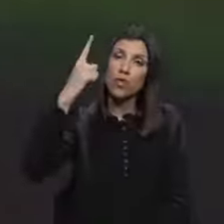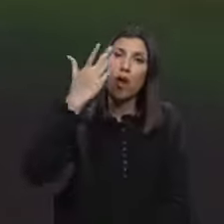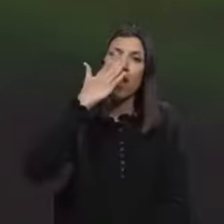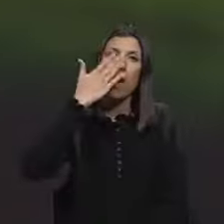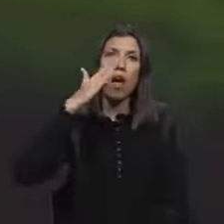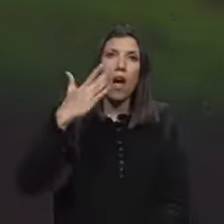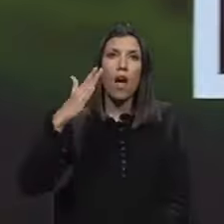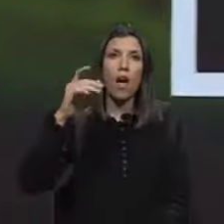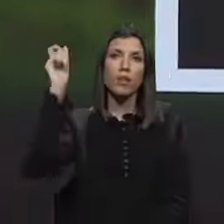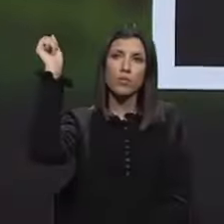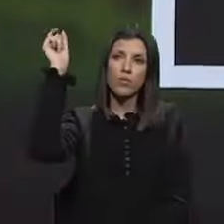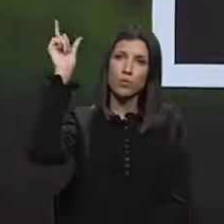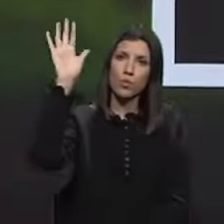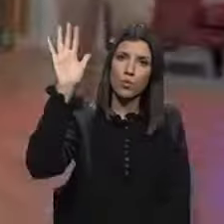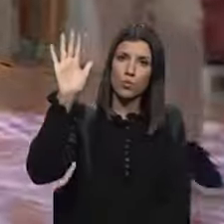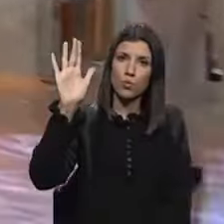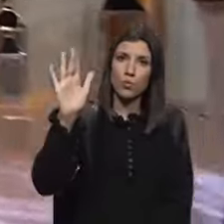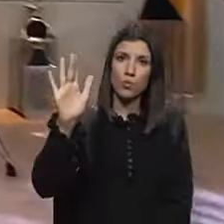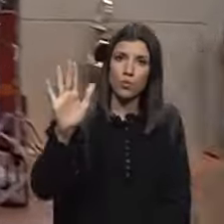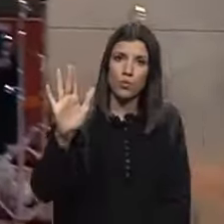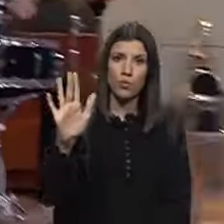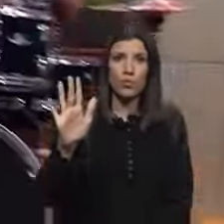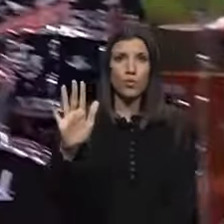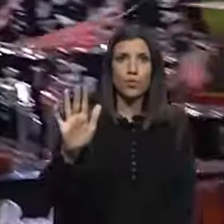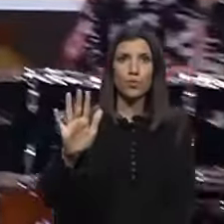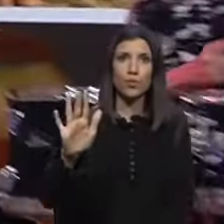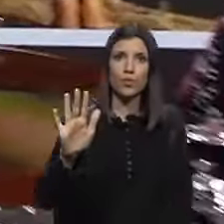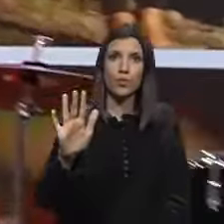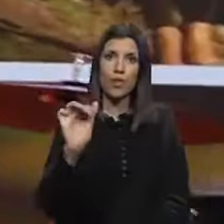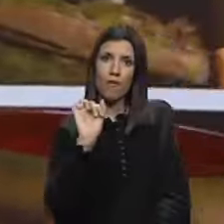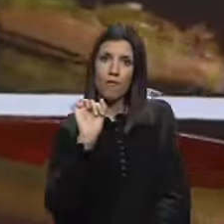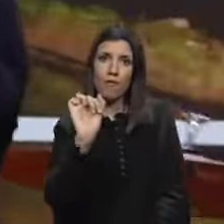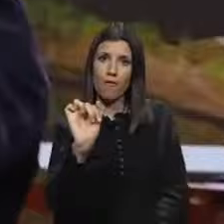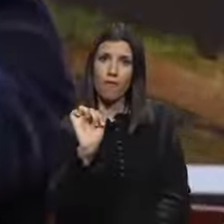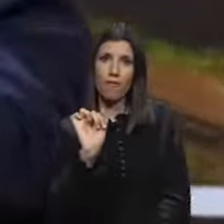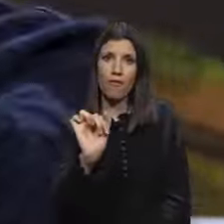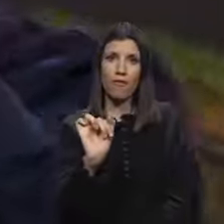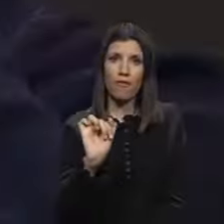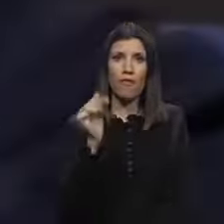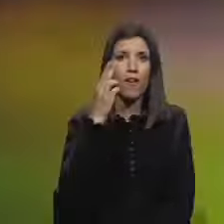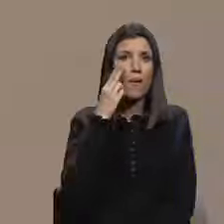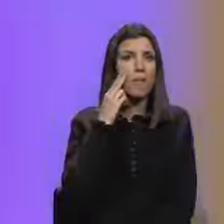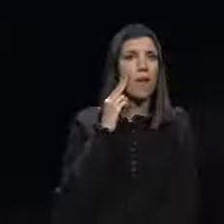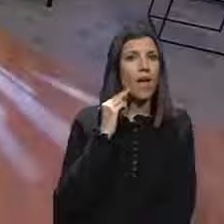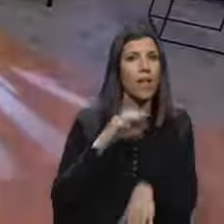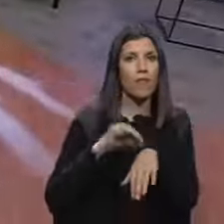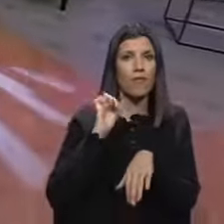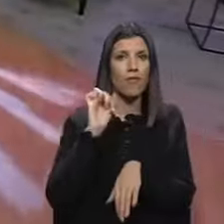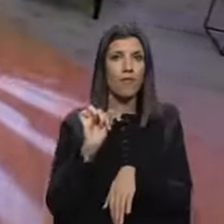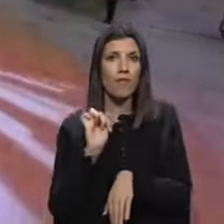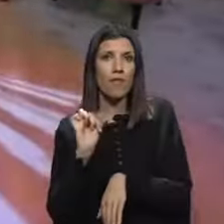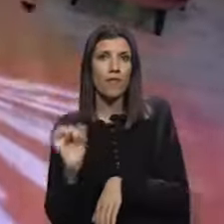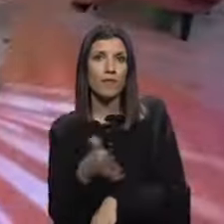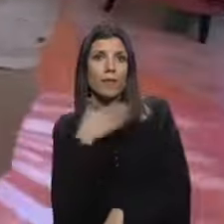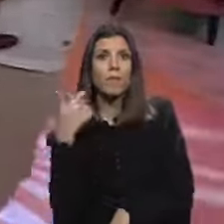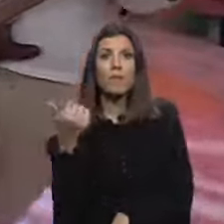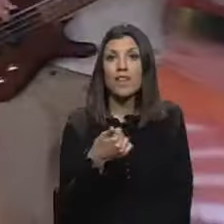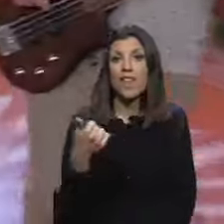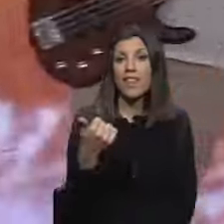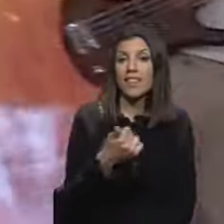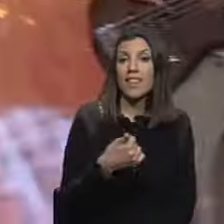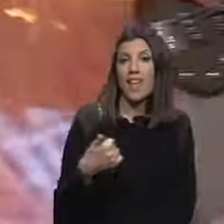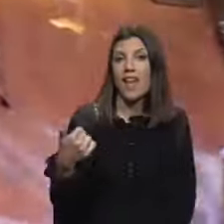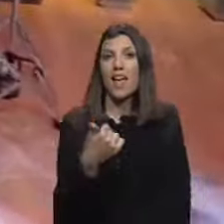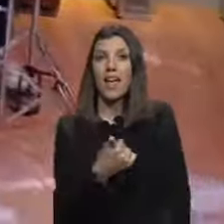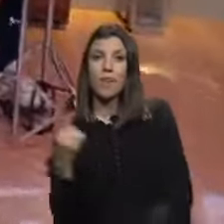só quer brilhar. Nessa dona tão morena, bonita.